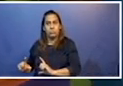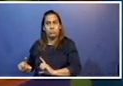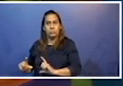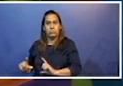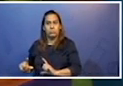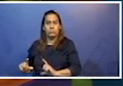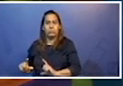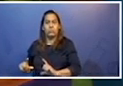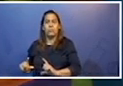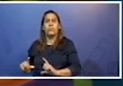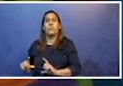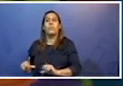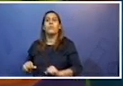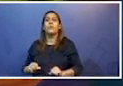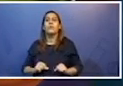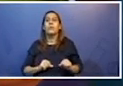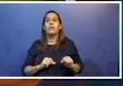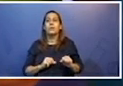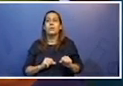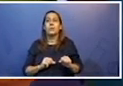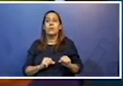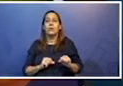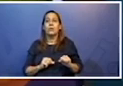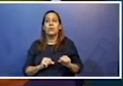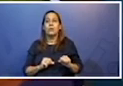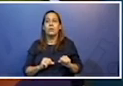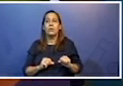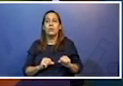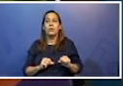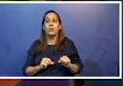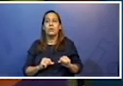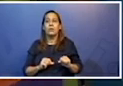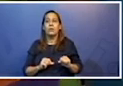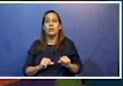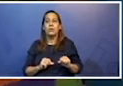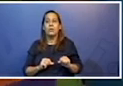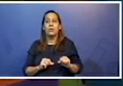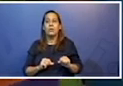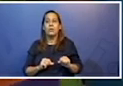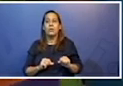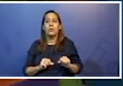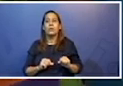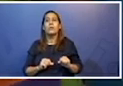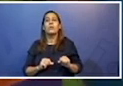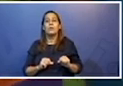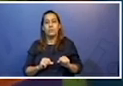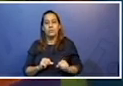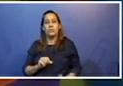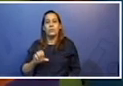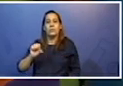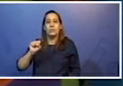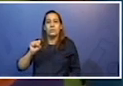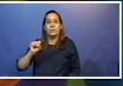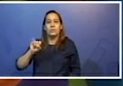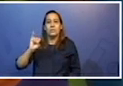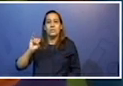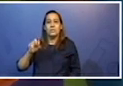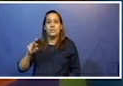Primeiro, segundo, terceiro ou quarto? Pensou? Marca aí. Vamos ver se você acertou. É